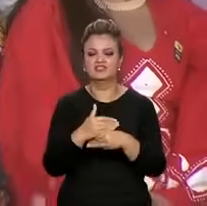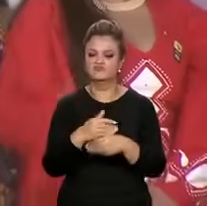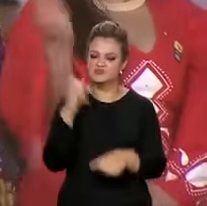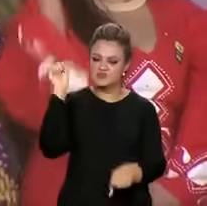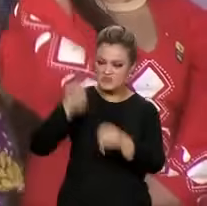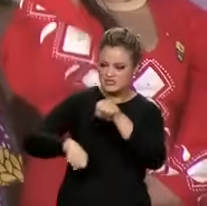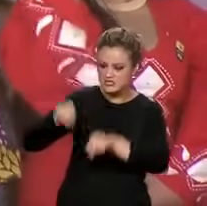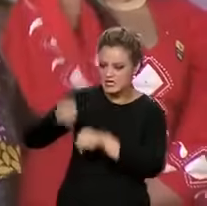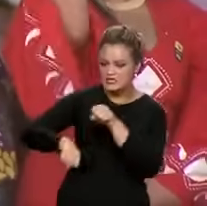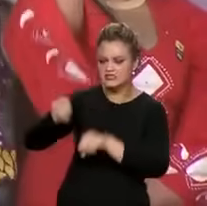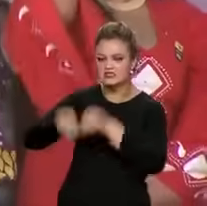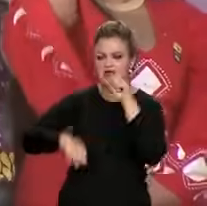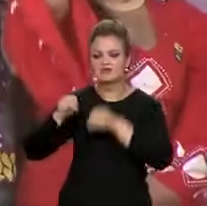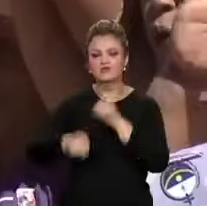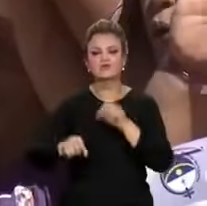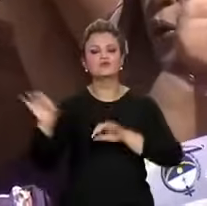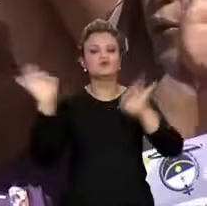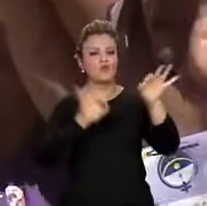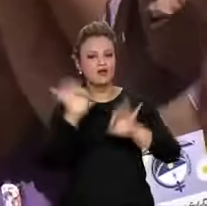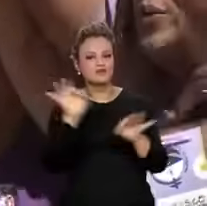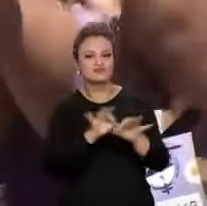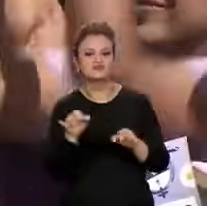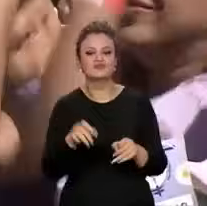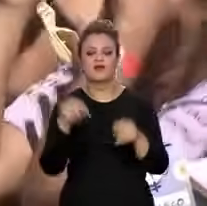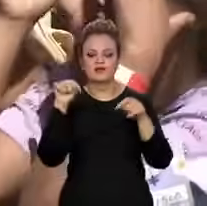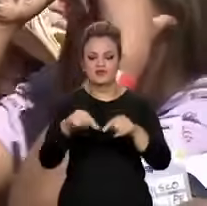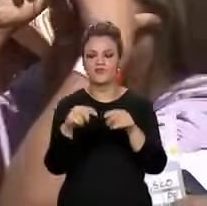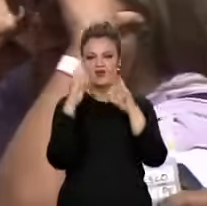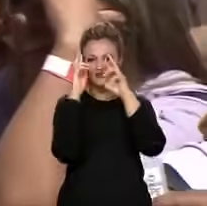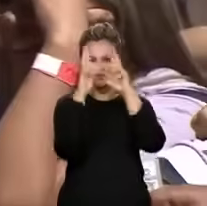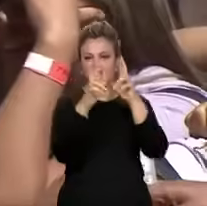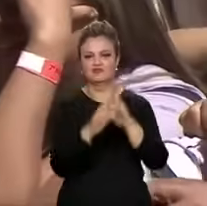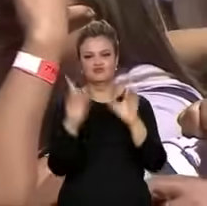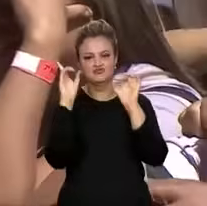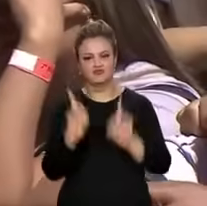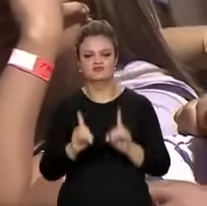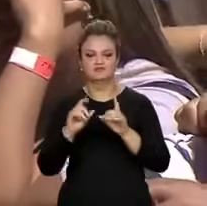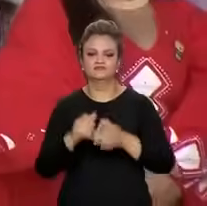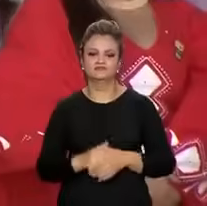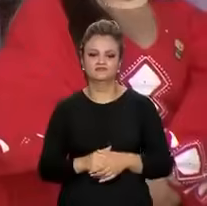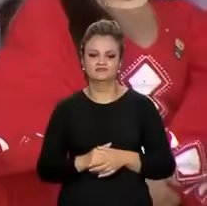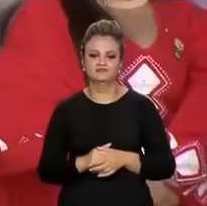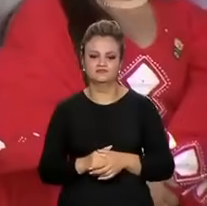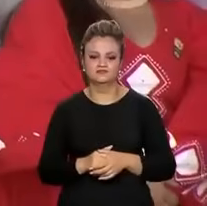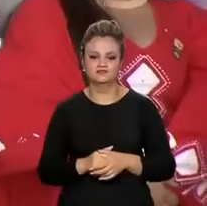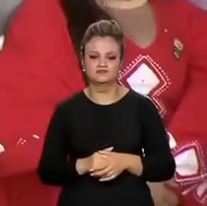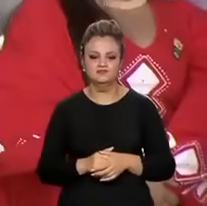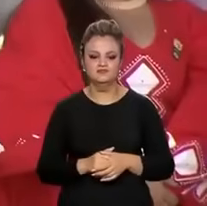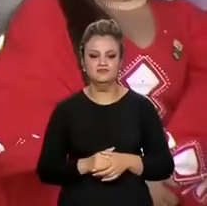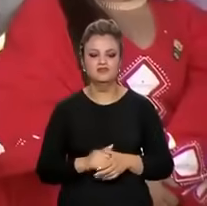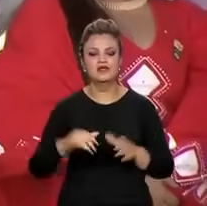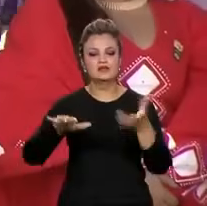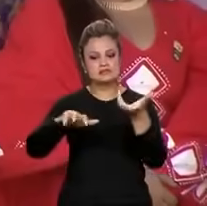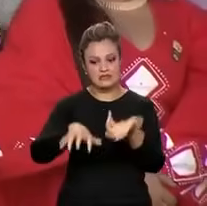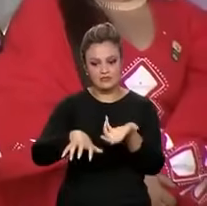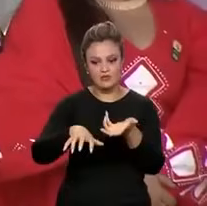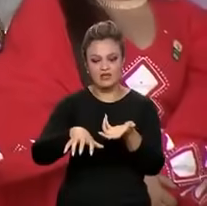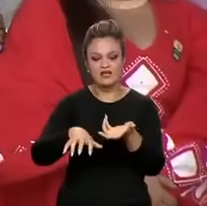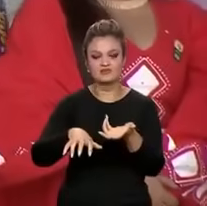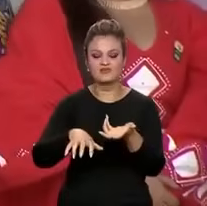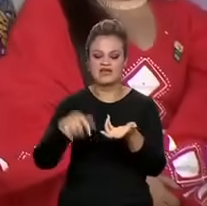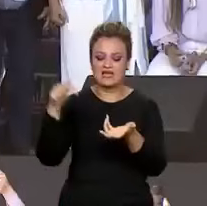do genocídio e construiu o respeito a dignidade humana a cama e o Senado